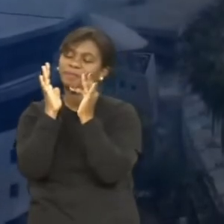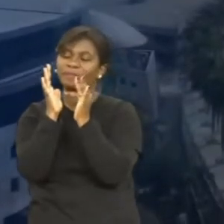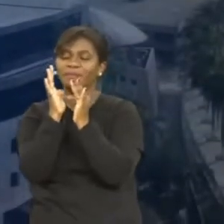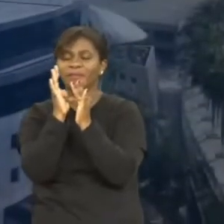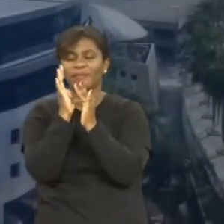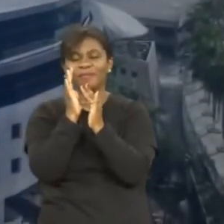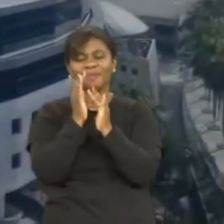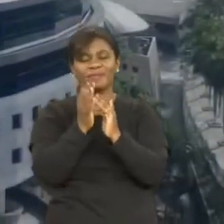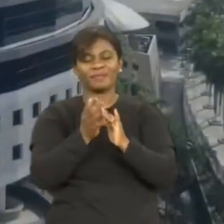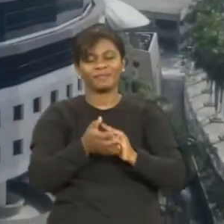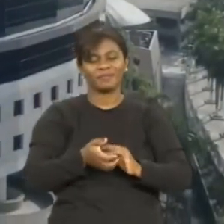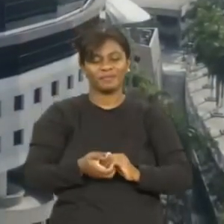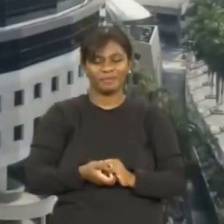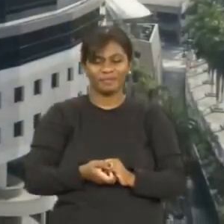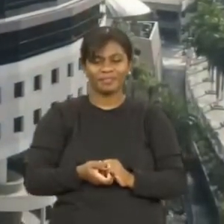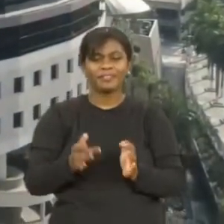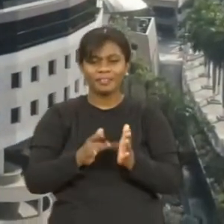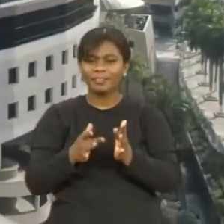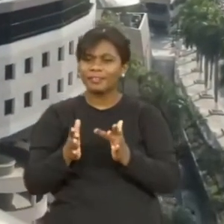Ele já veio, Ele está aí com você,